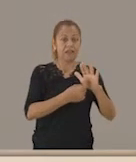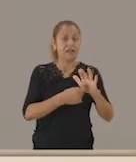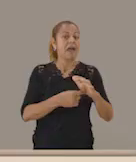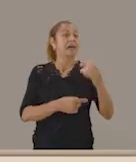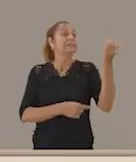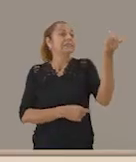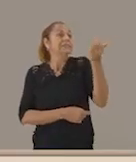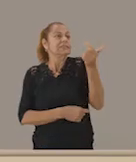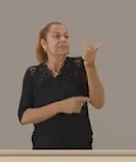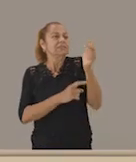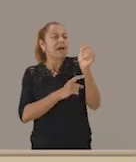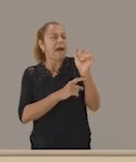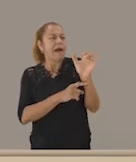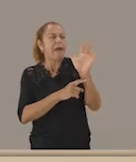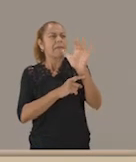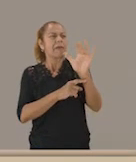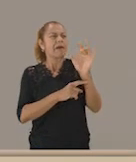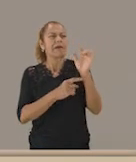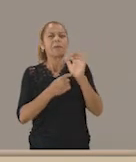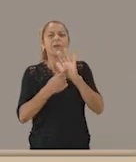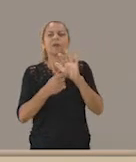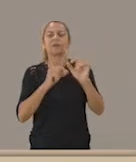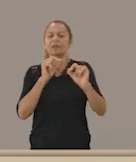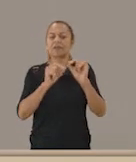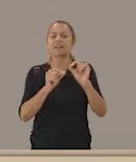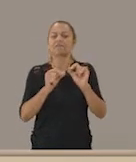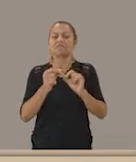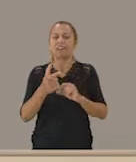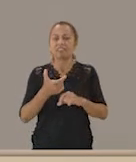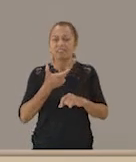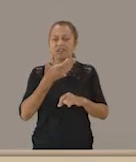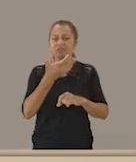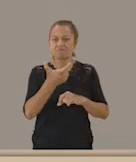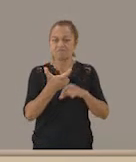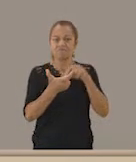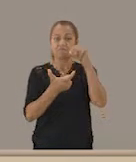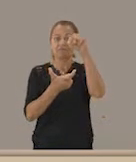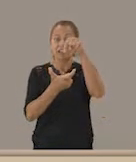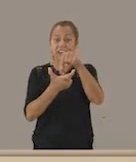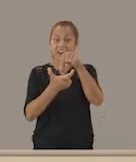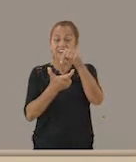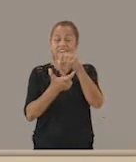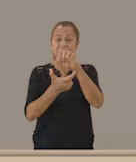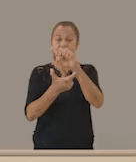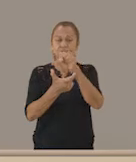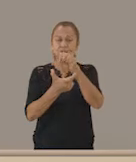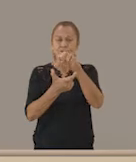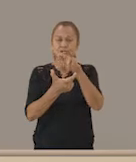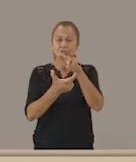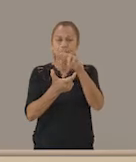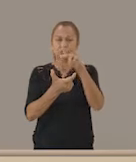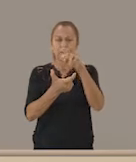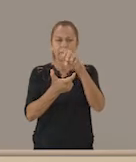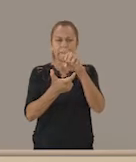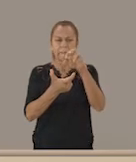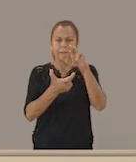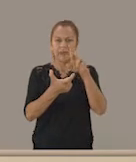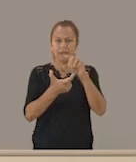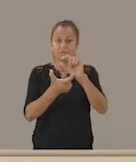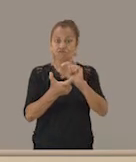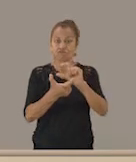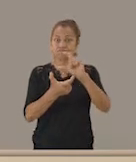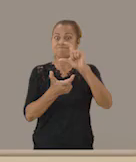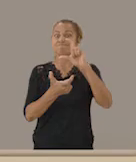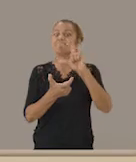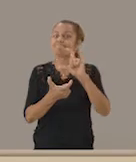manchete, Mengão super campeão, e também ao destaque a palavra super, que está em maior tamanho